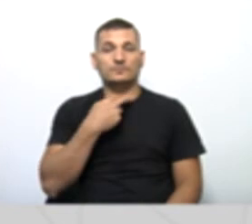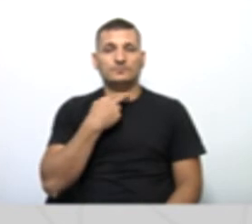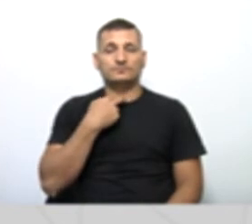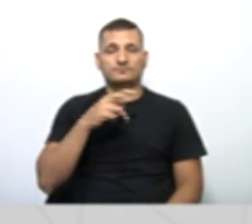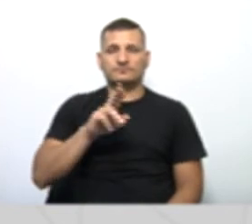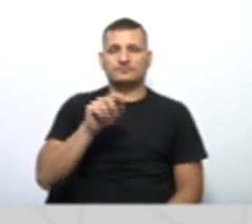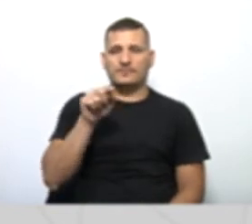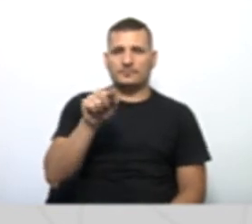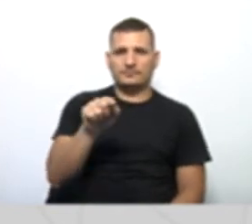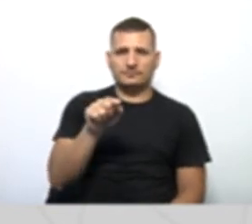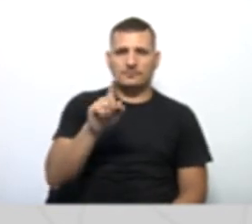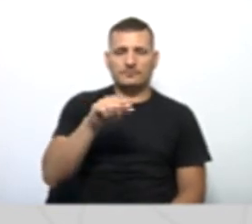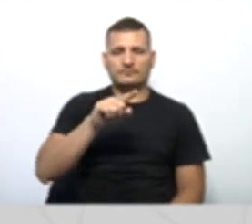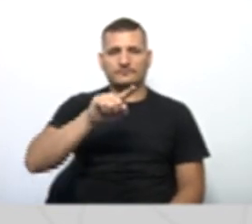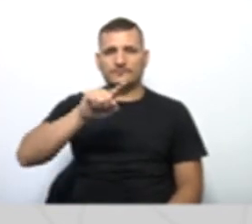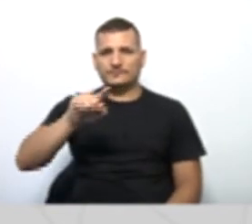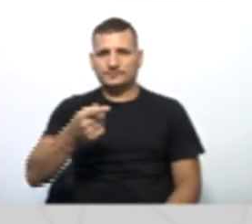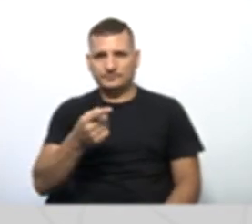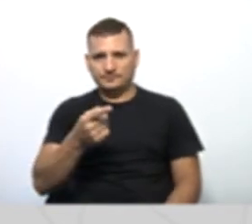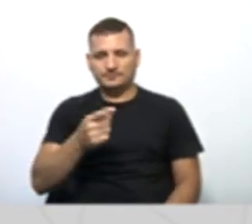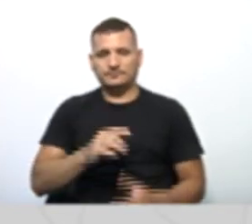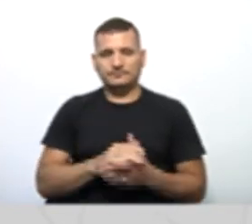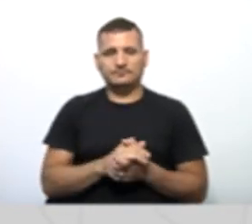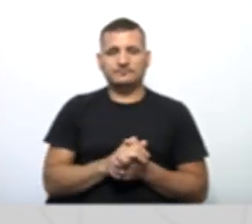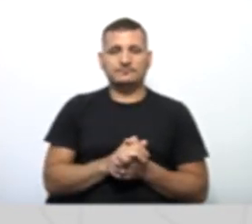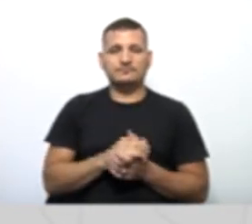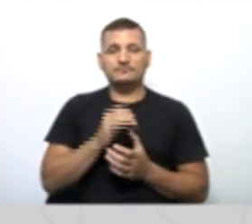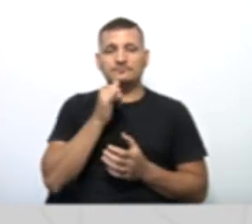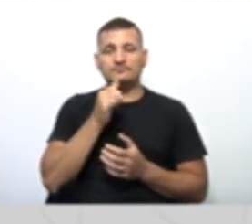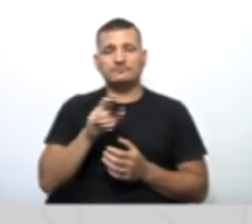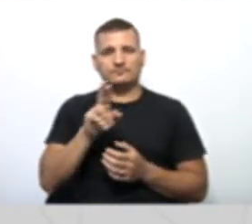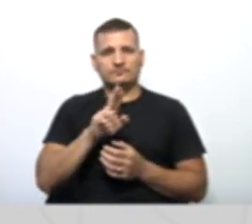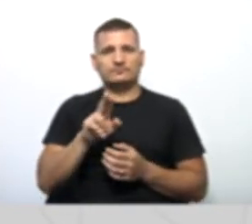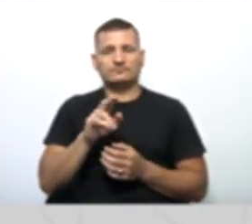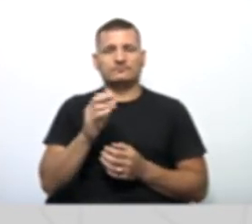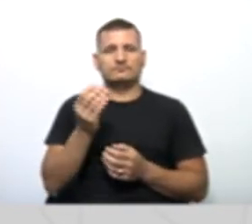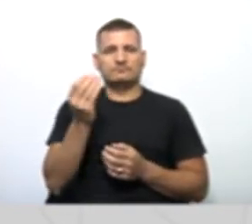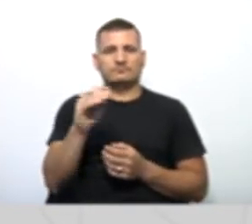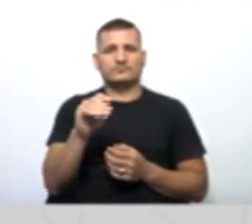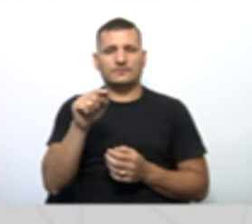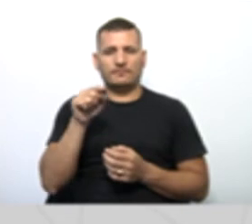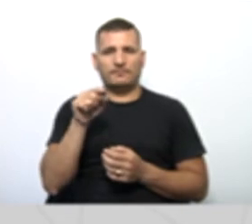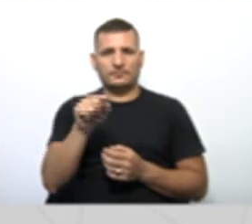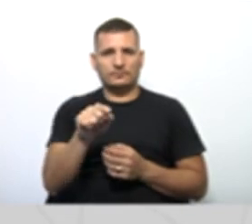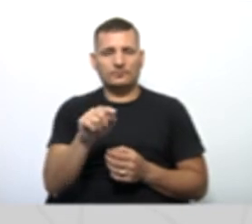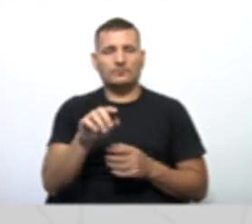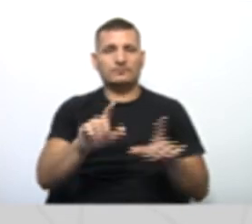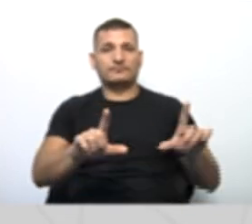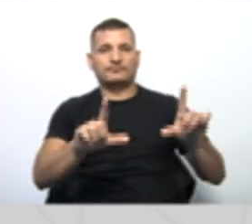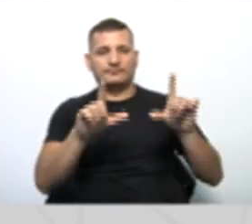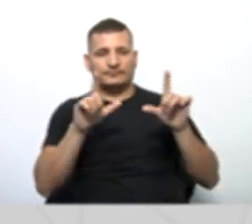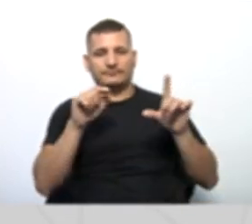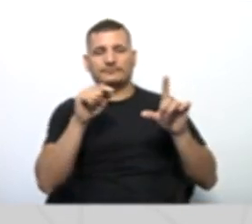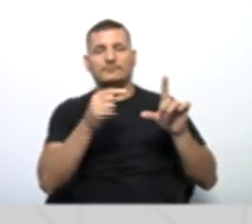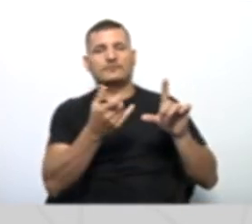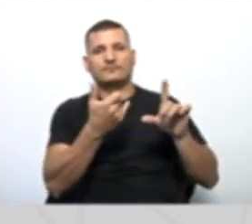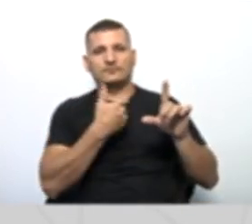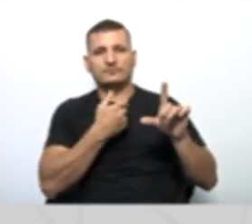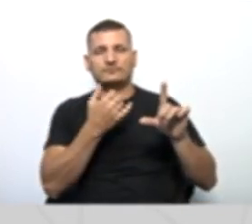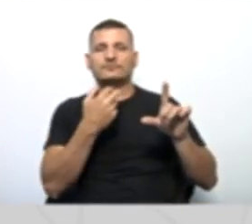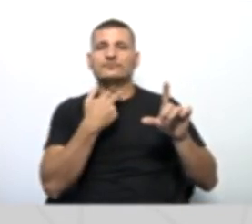ser vírgula. Então, se o usuário lançar com ponto, qual é a mensagem de erro que vai dar? Qual que vai ser o tratamento perante